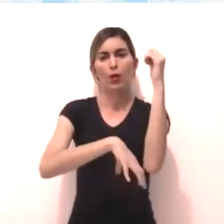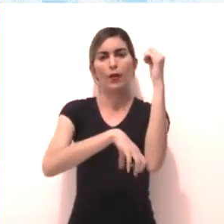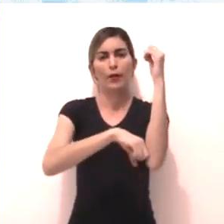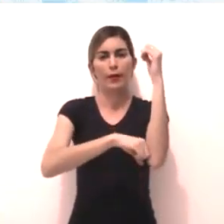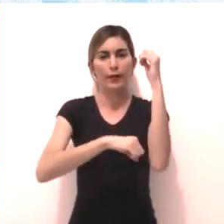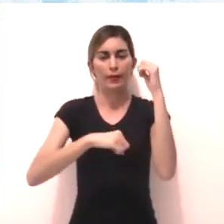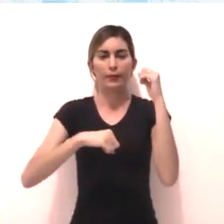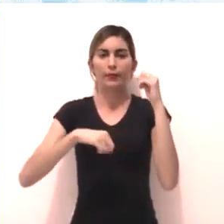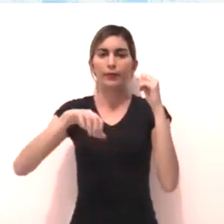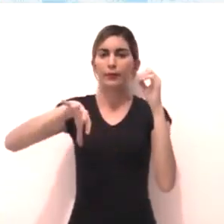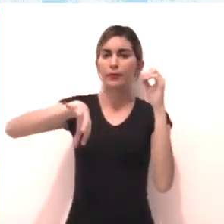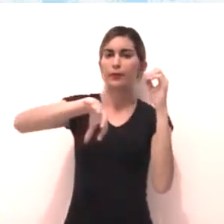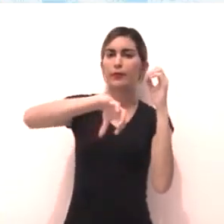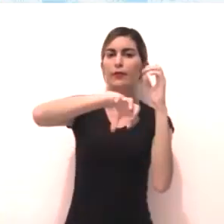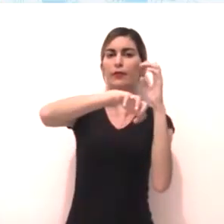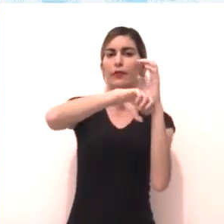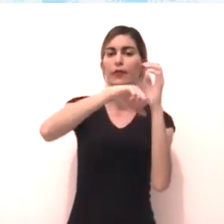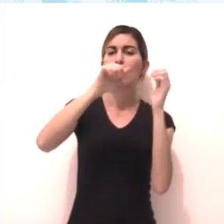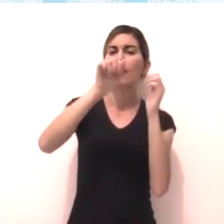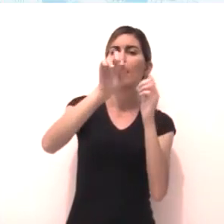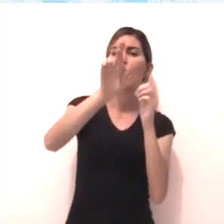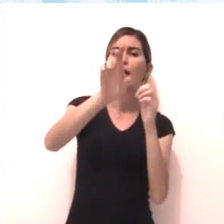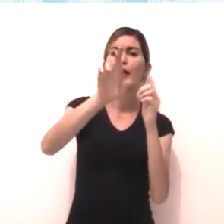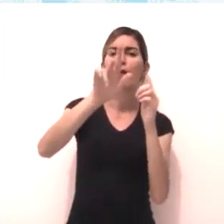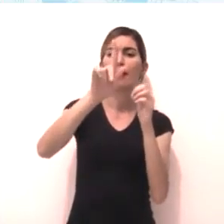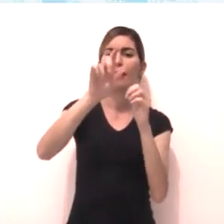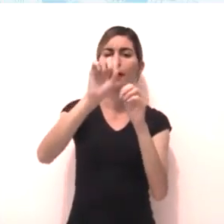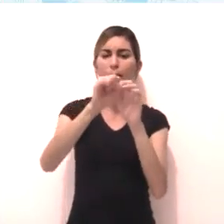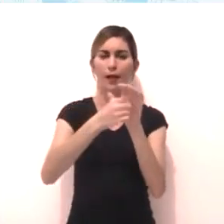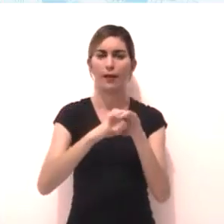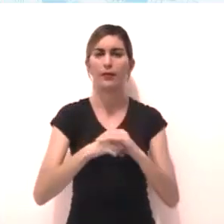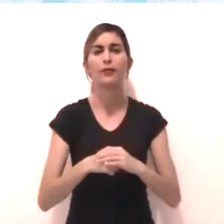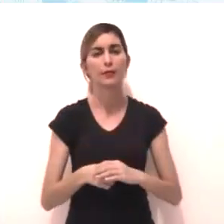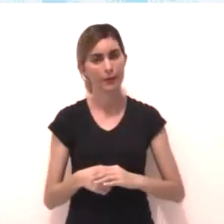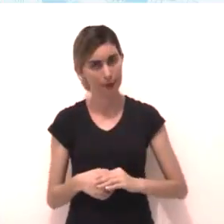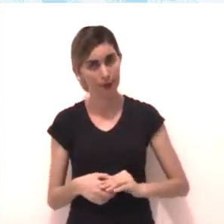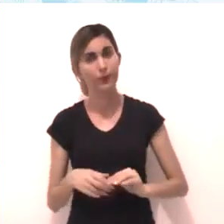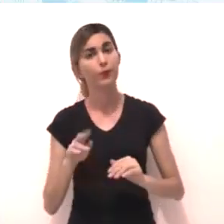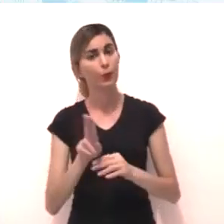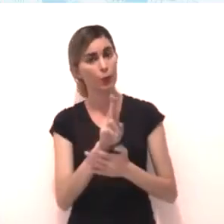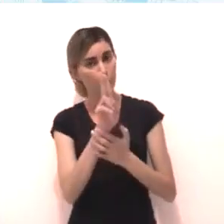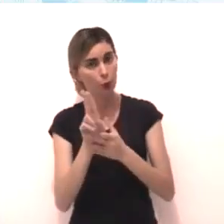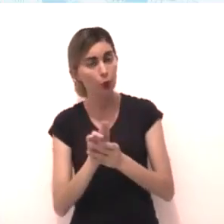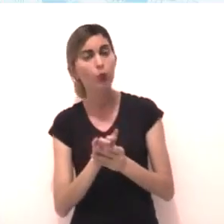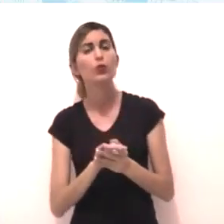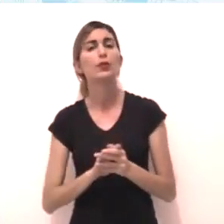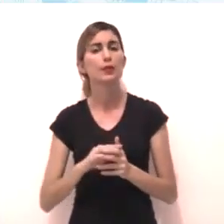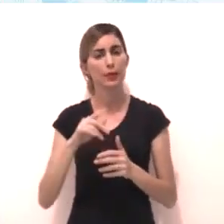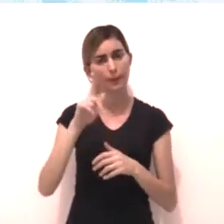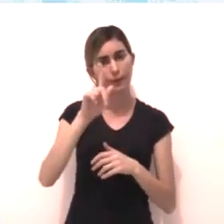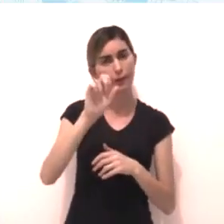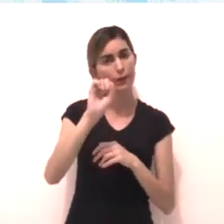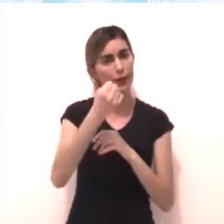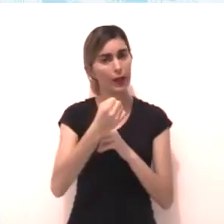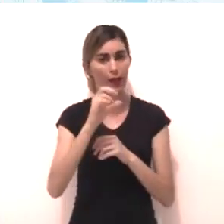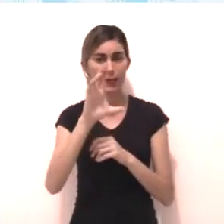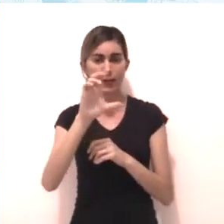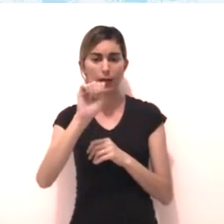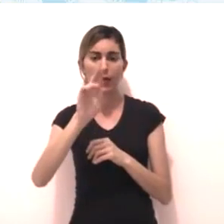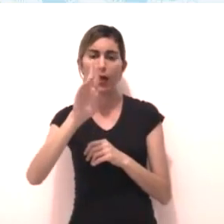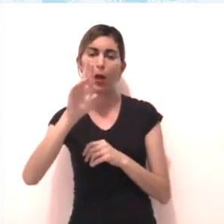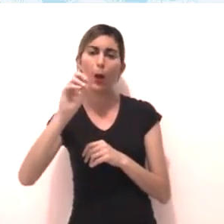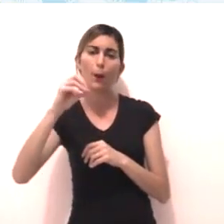da atmosfera. Ela remove o gás carbônico da atmosfera. Ela utiliza esse gás carbônico no seu processo